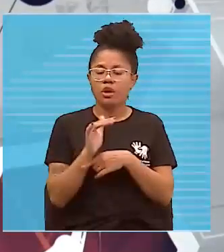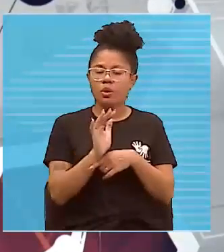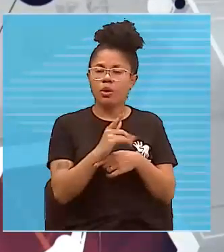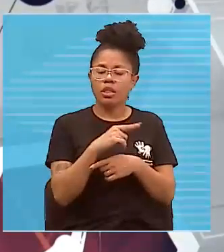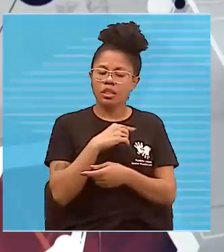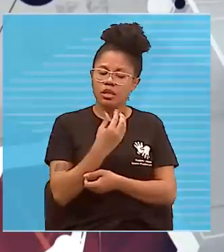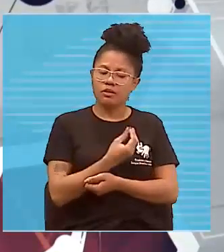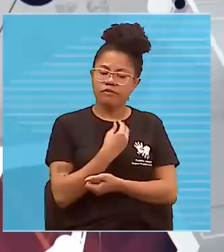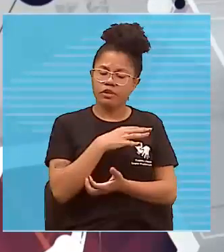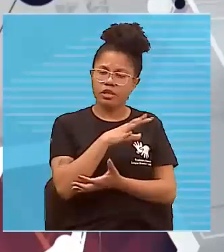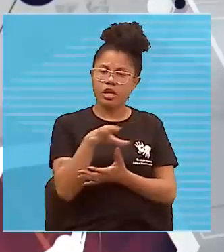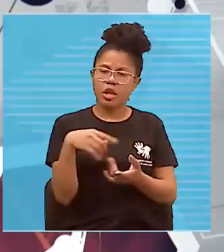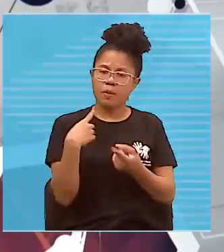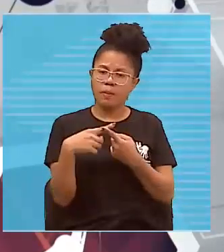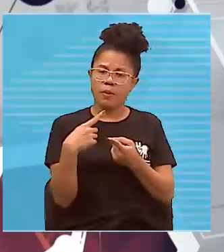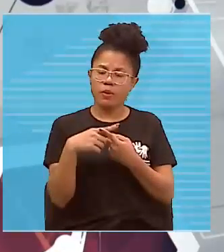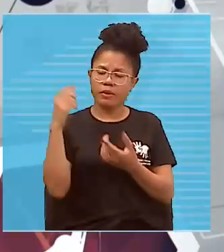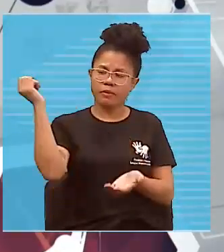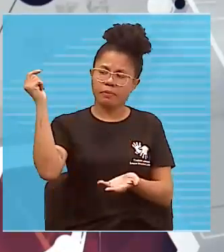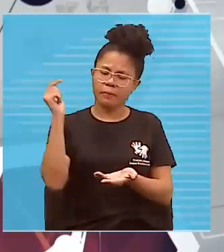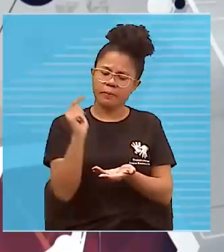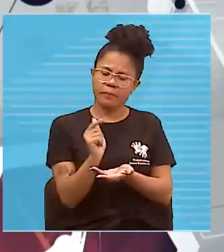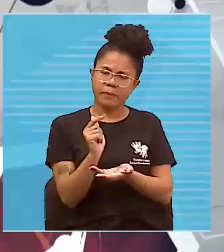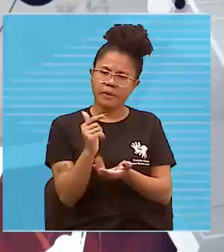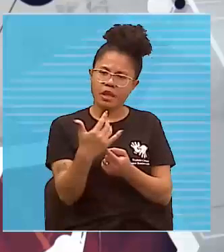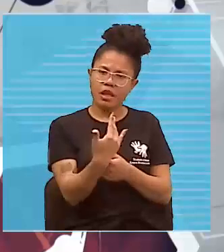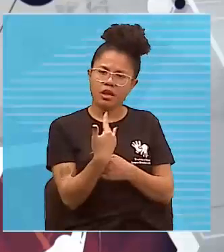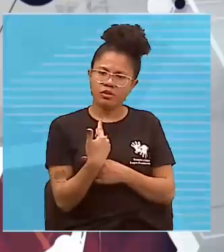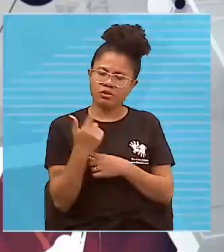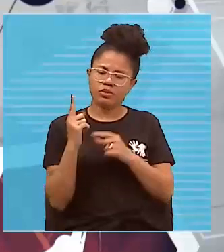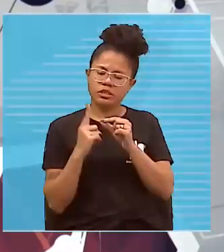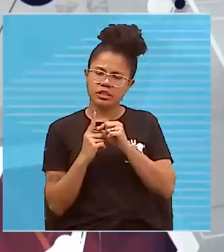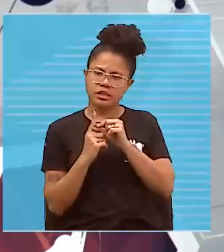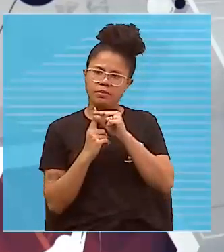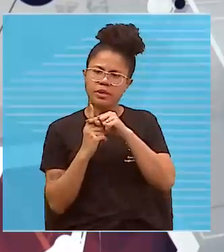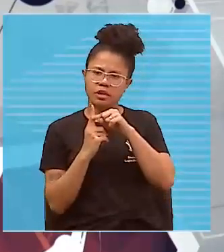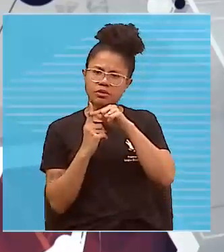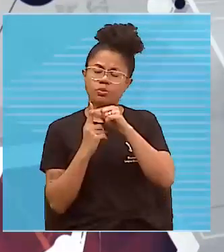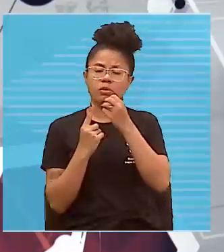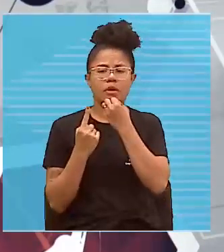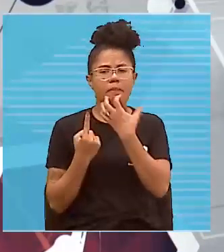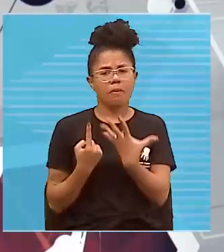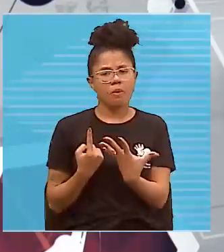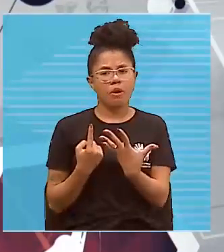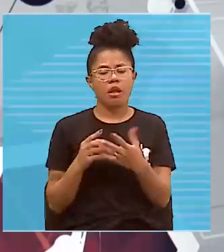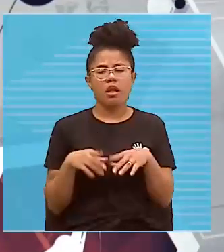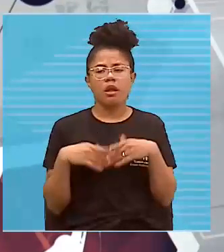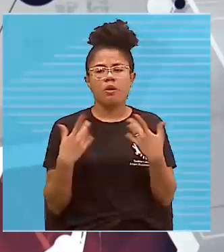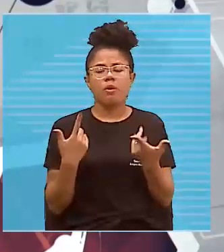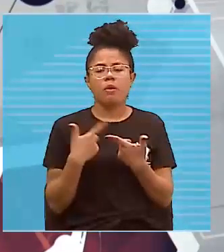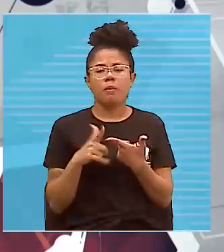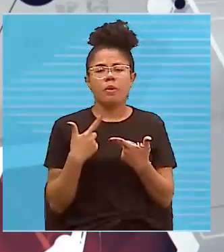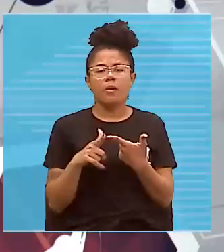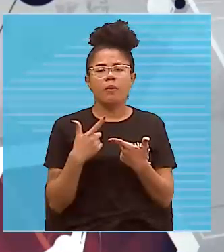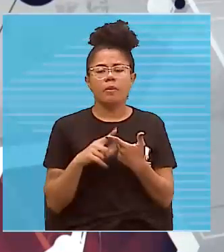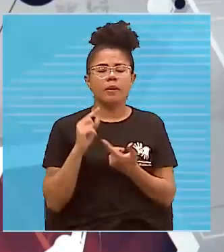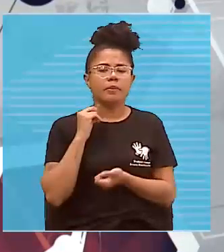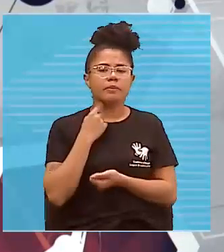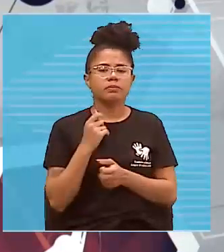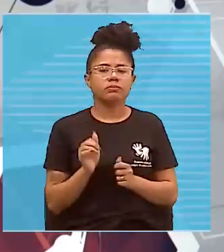ele deixa a nossa temperatura de uma forma que a gente tolera. Tá? Qual é o problema da poluição atmosférica? É